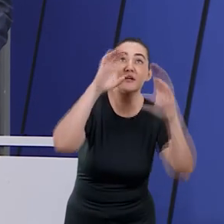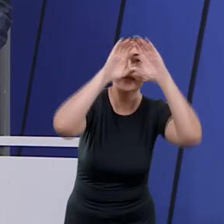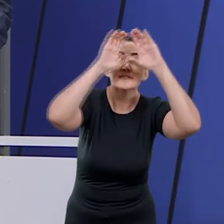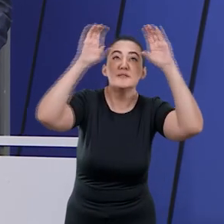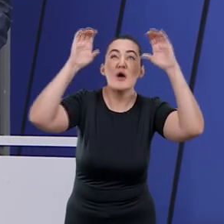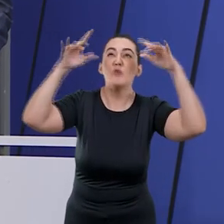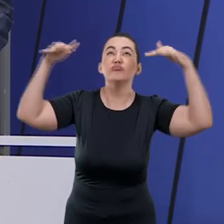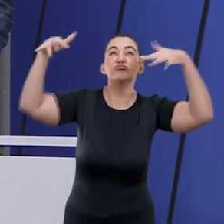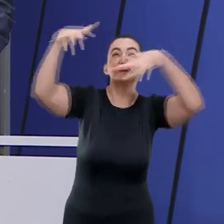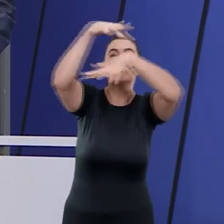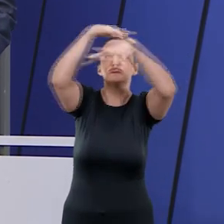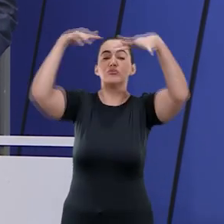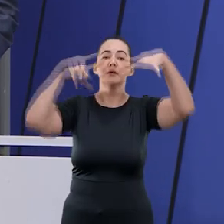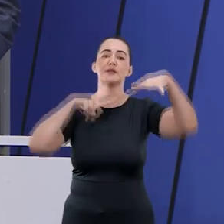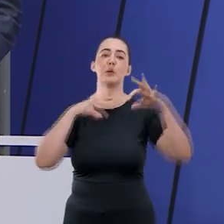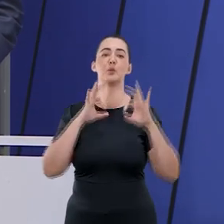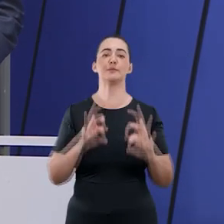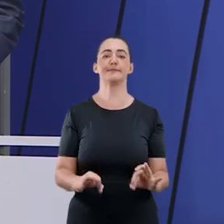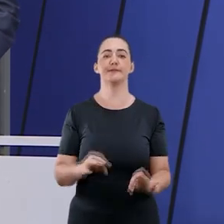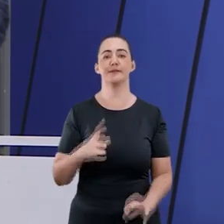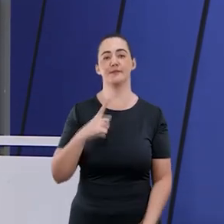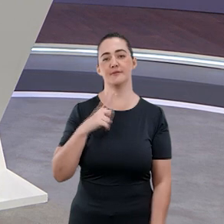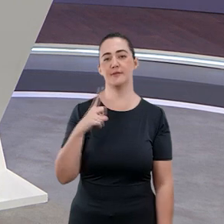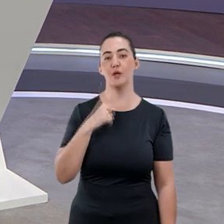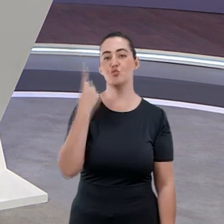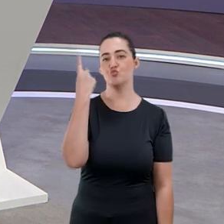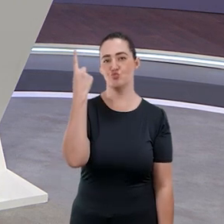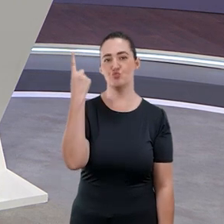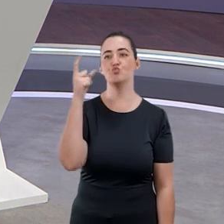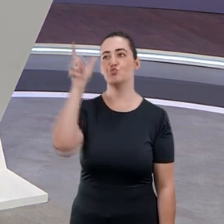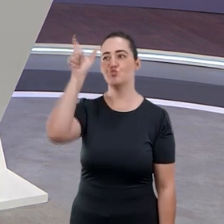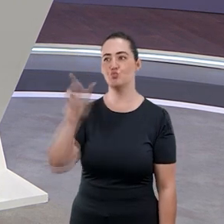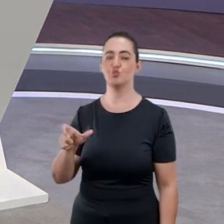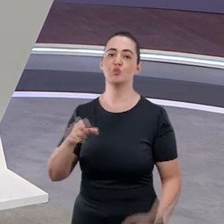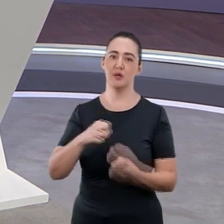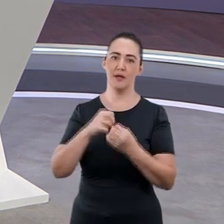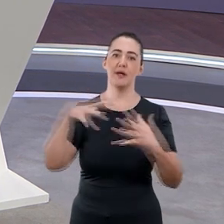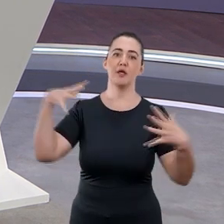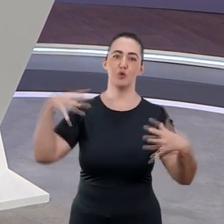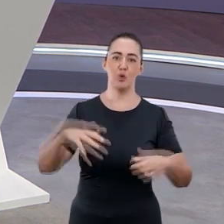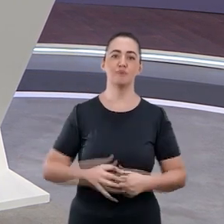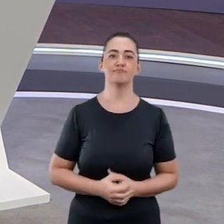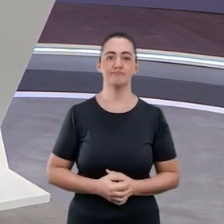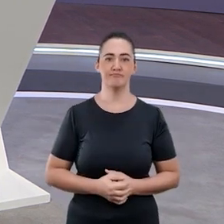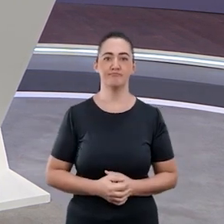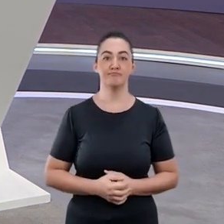certeza de que existe um Criador. Mas não é só Platão.